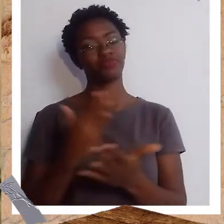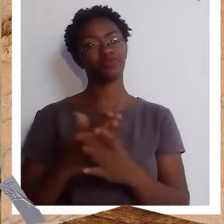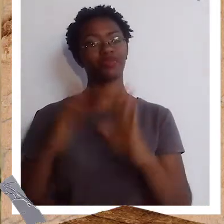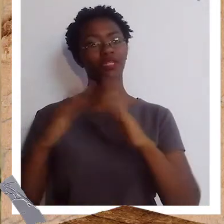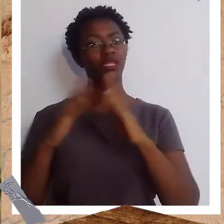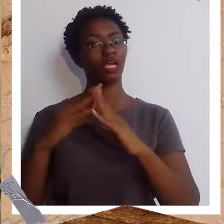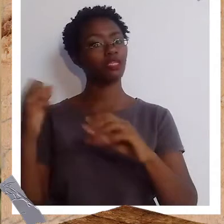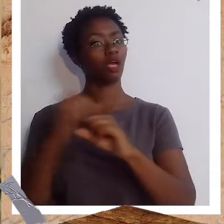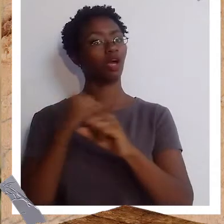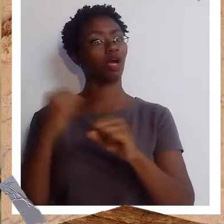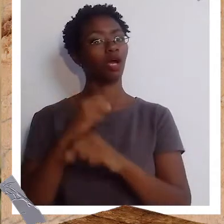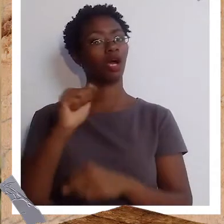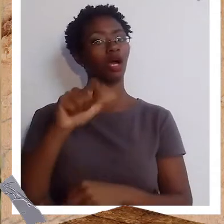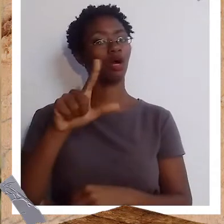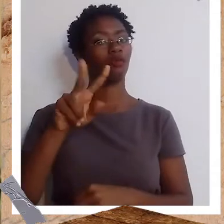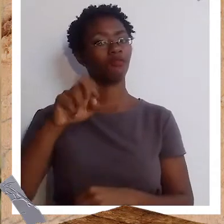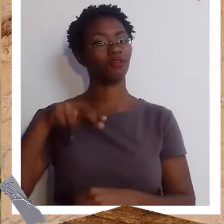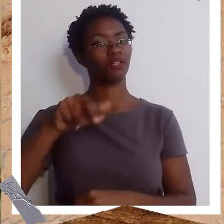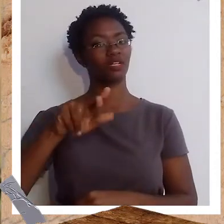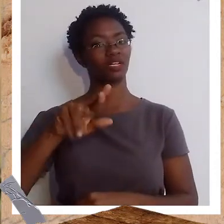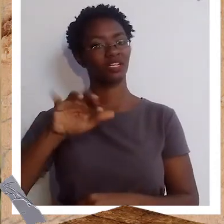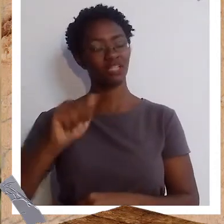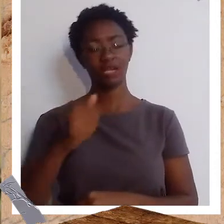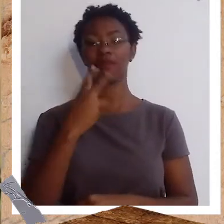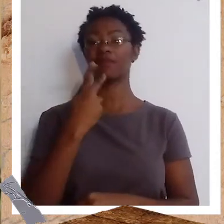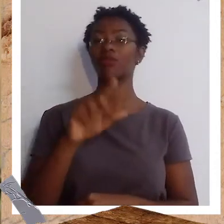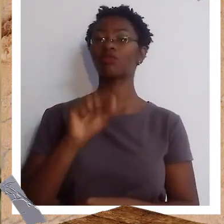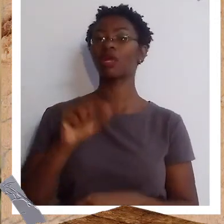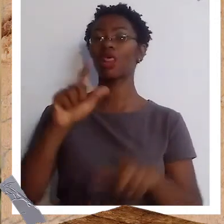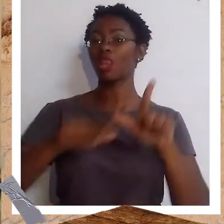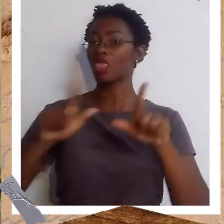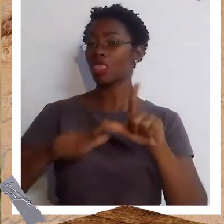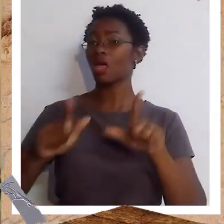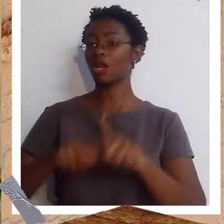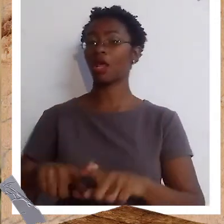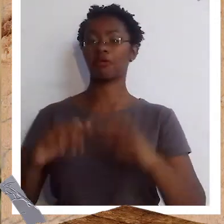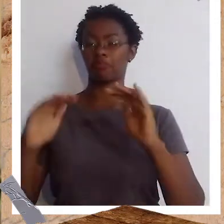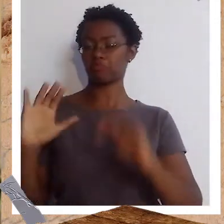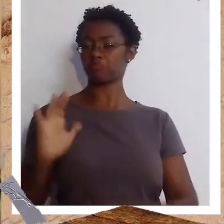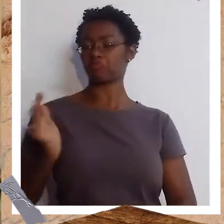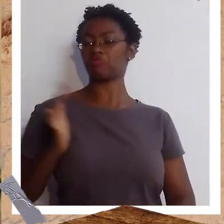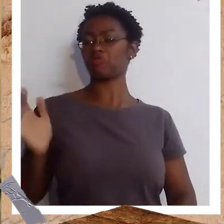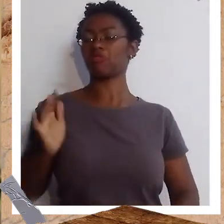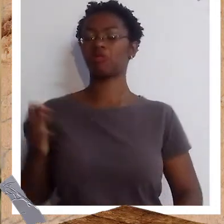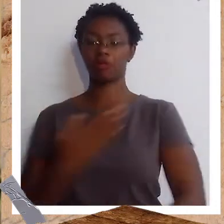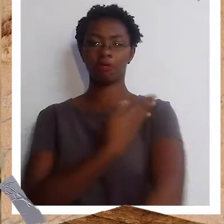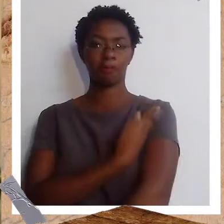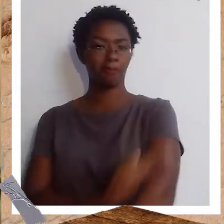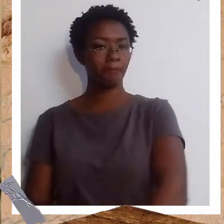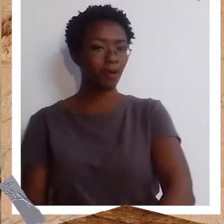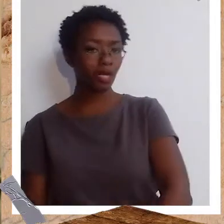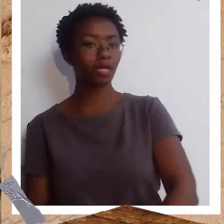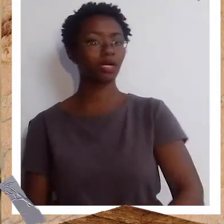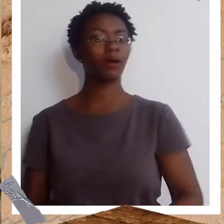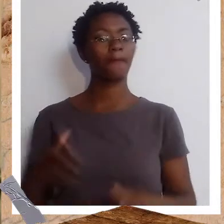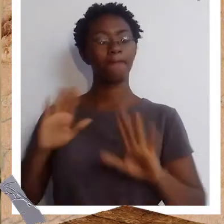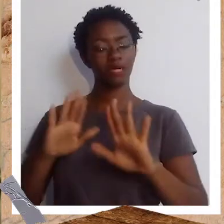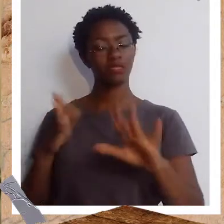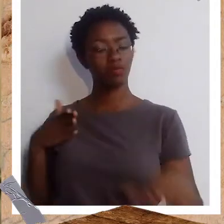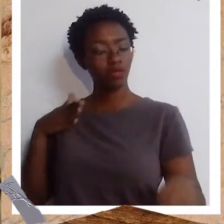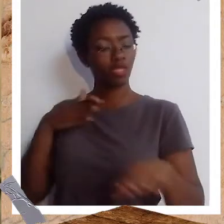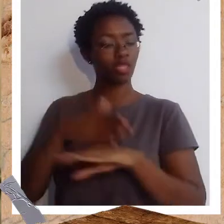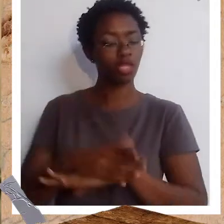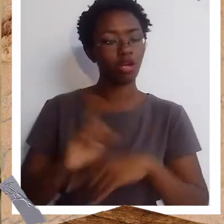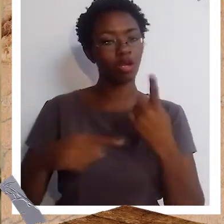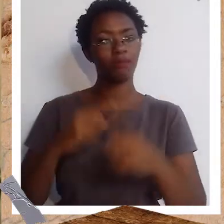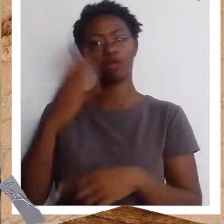essa sociedade burguesa, literária, branca, que ela vai se inserindo, entre aspas, né, após o seu sucesso. Mas